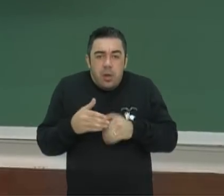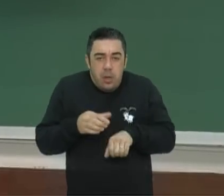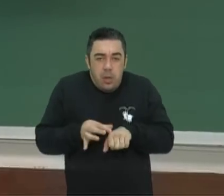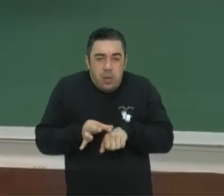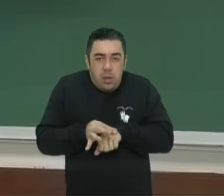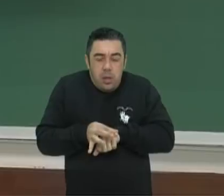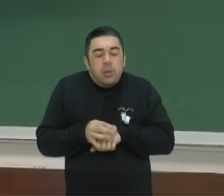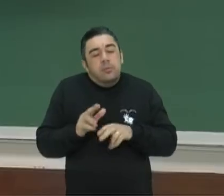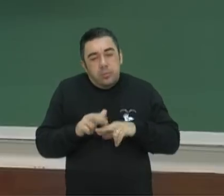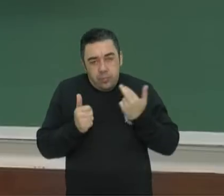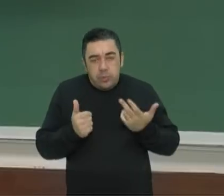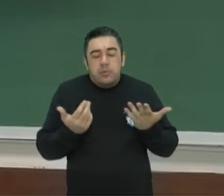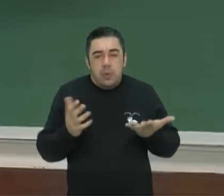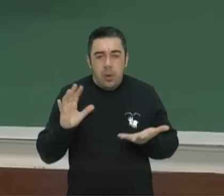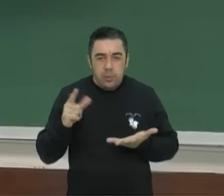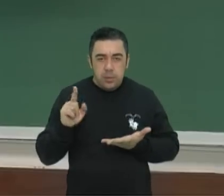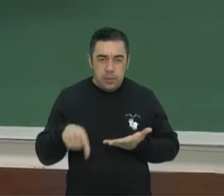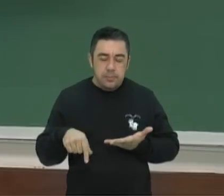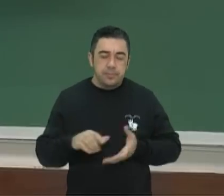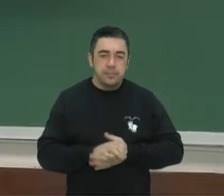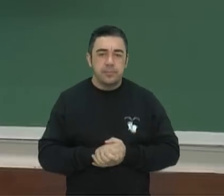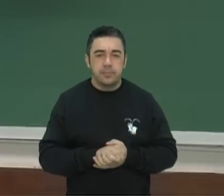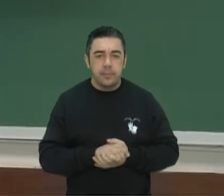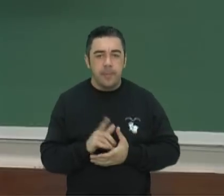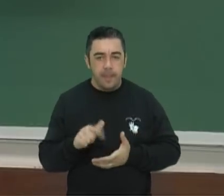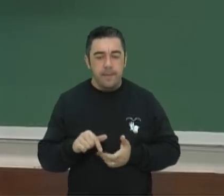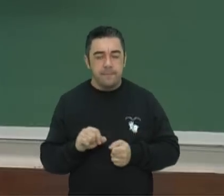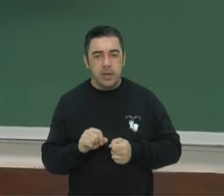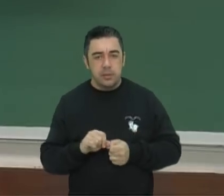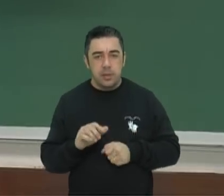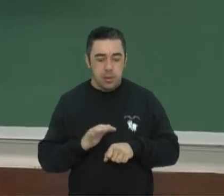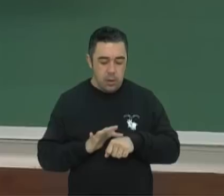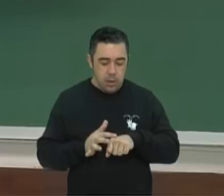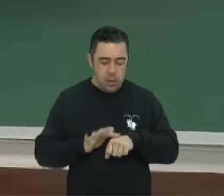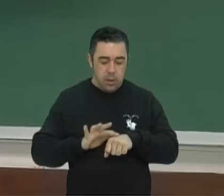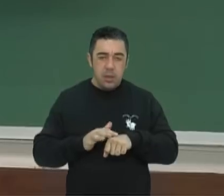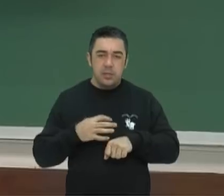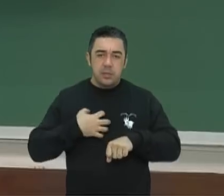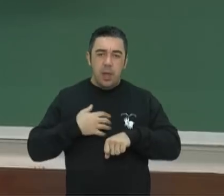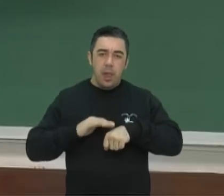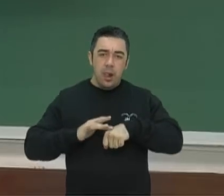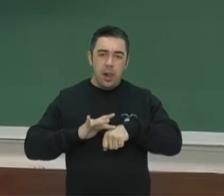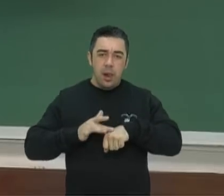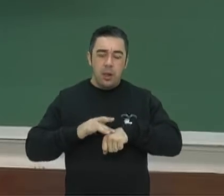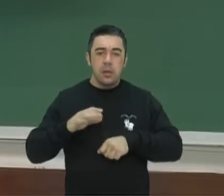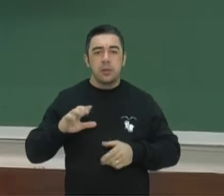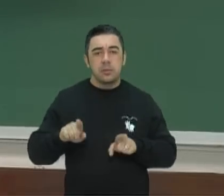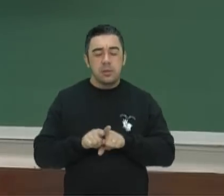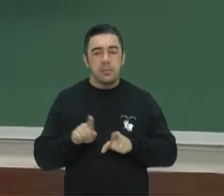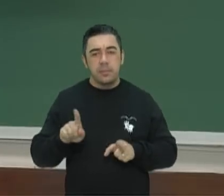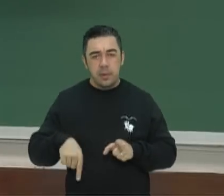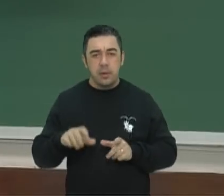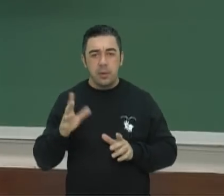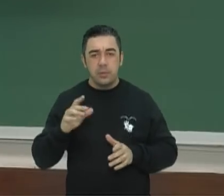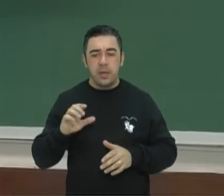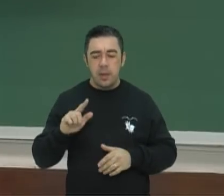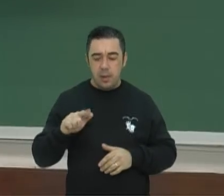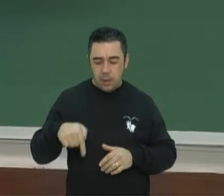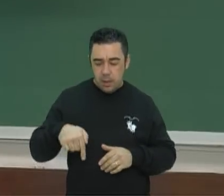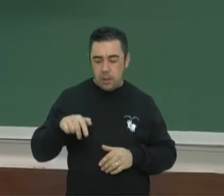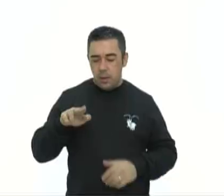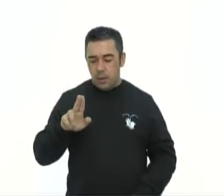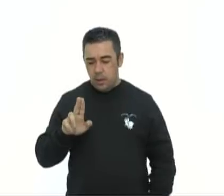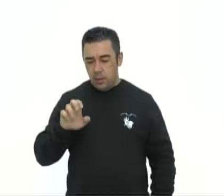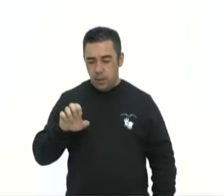ferimento, tá? E esse colágeno acaba sendo em excesso, criando às vezes elevações, né? Muitas vezes pode formar queloides, né? A gente vai ver mais para frente isso